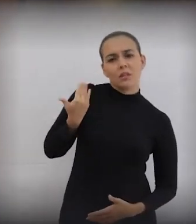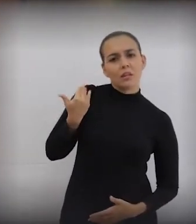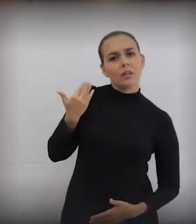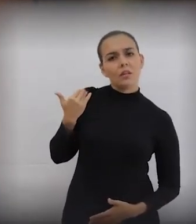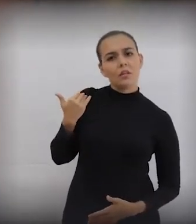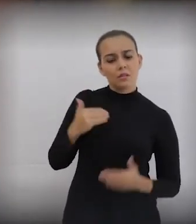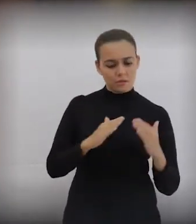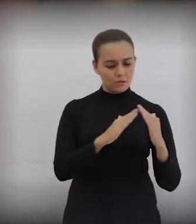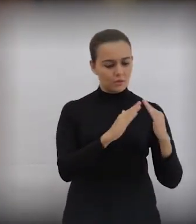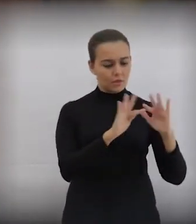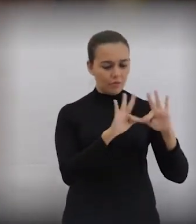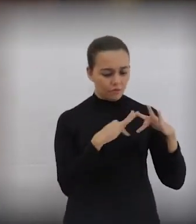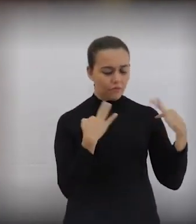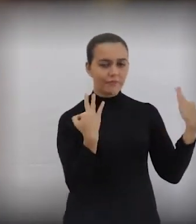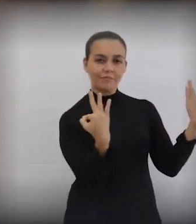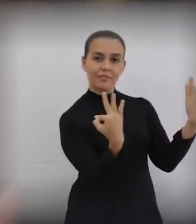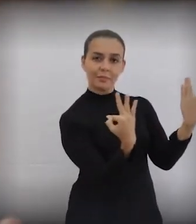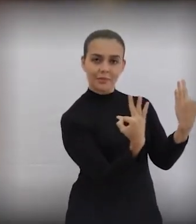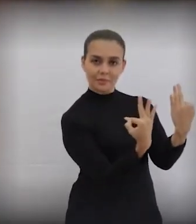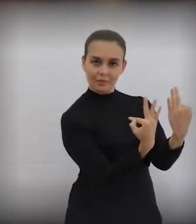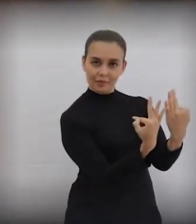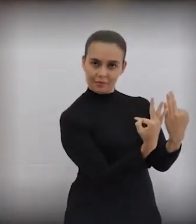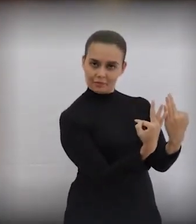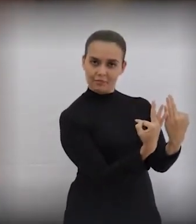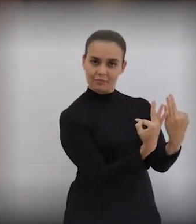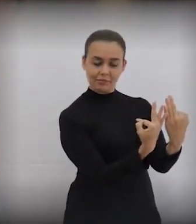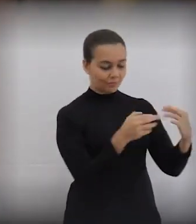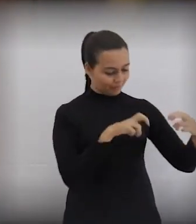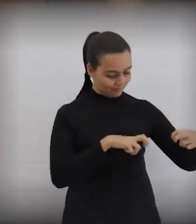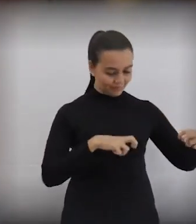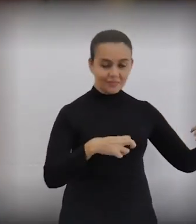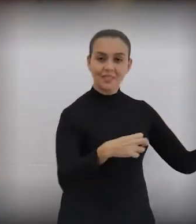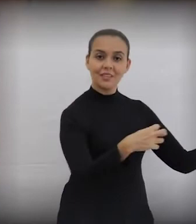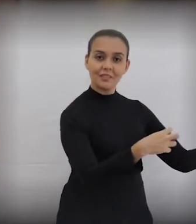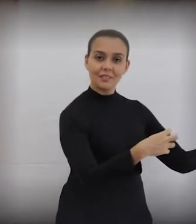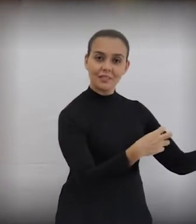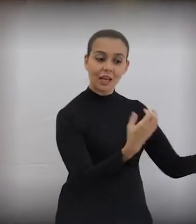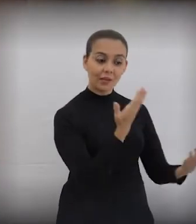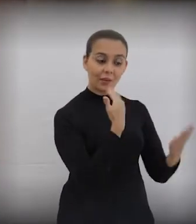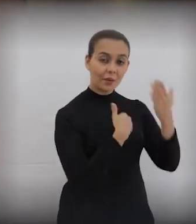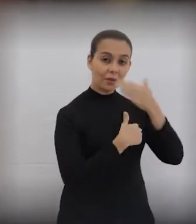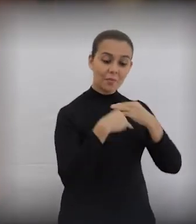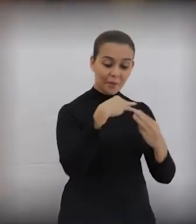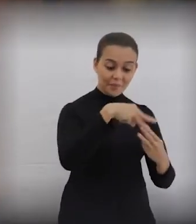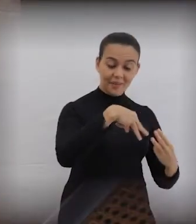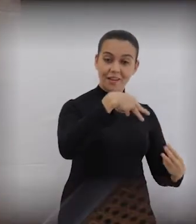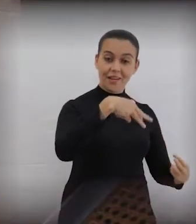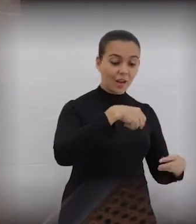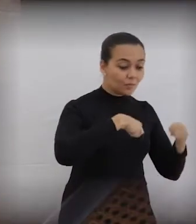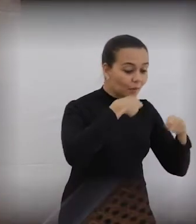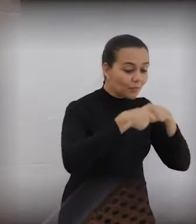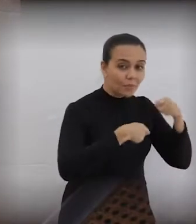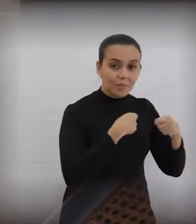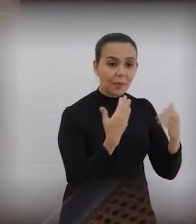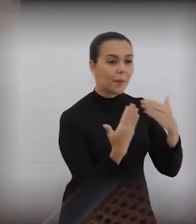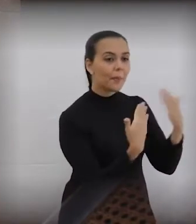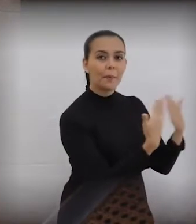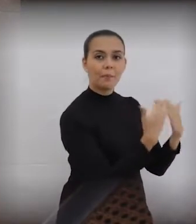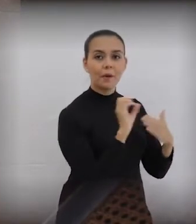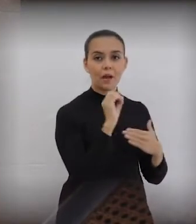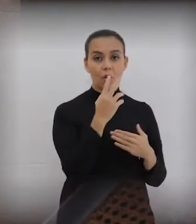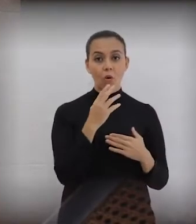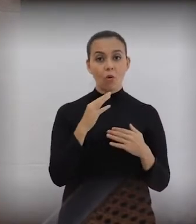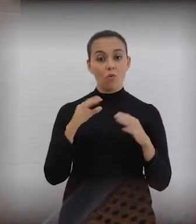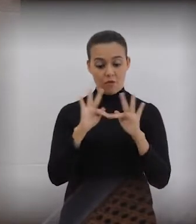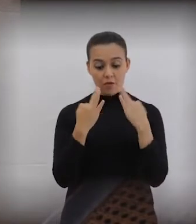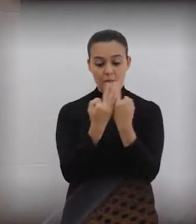atrás, a gente morava em famílias mais ou menos, sei lá, que sentava para comer uma macarronada de domingo, ou que sentava para assistir a